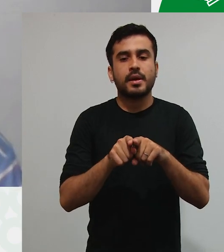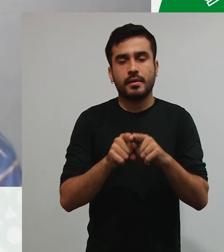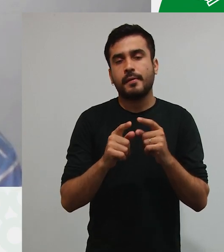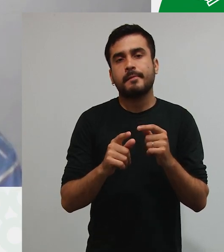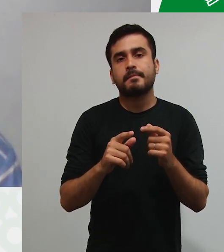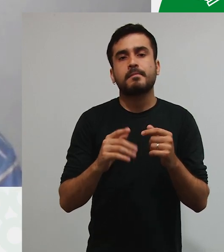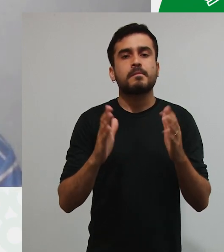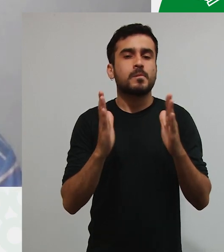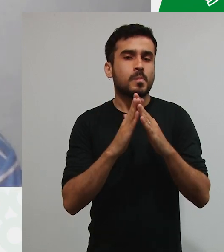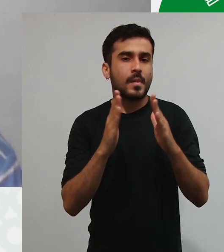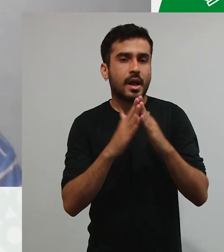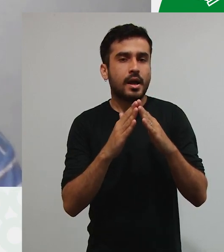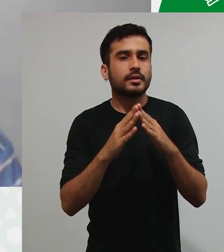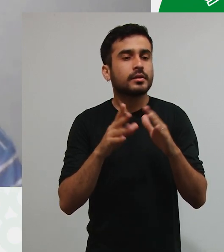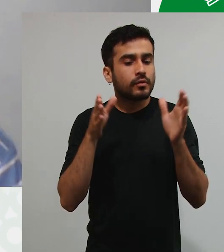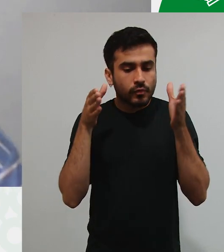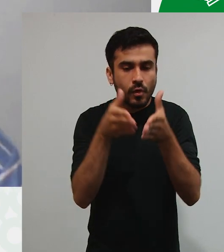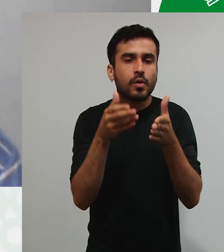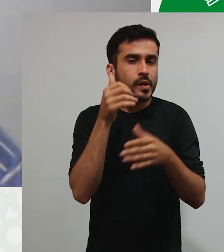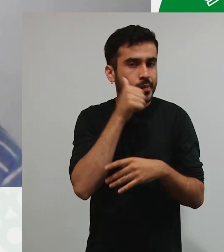pesquisa envolvendo essa área, né?